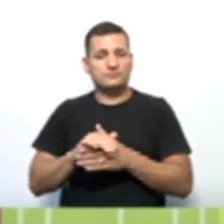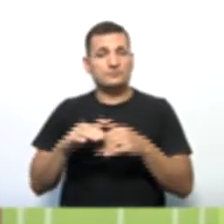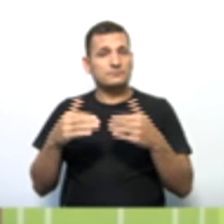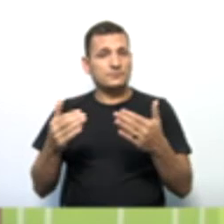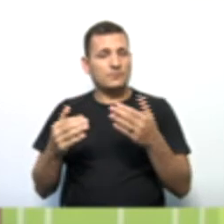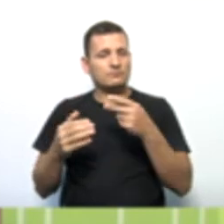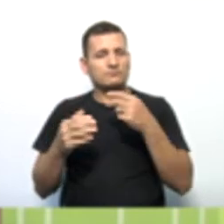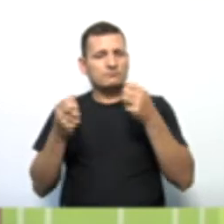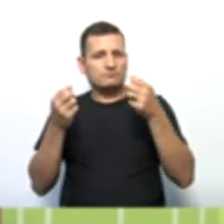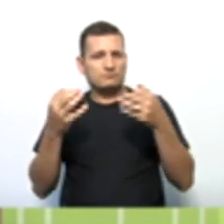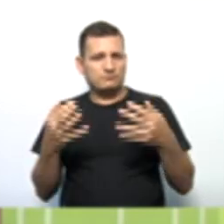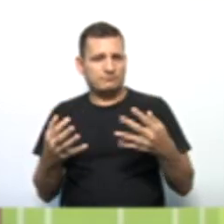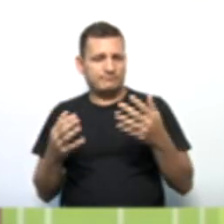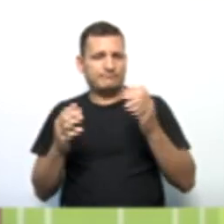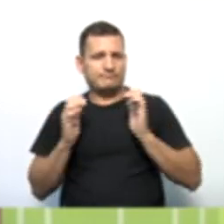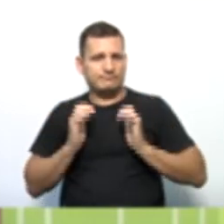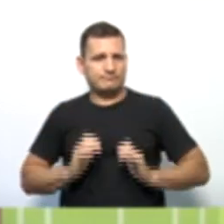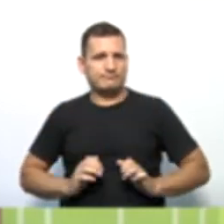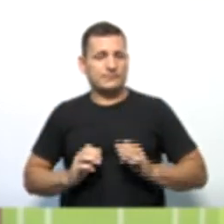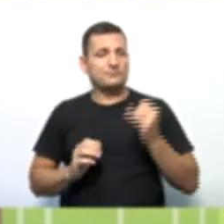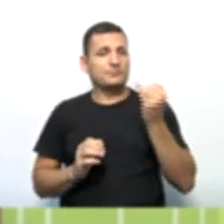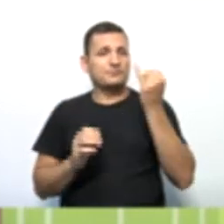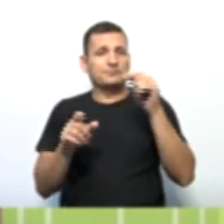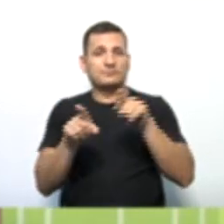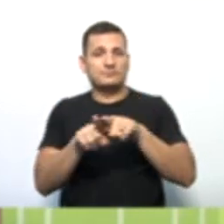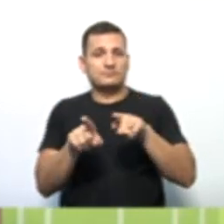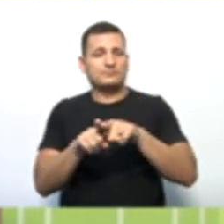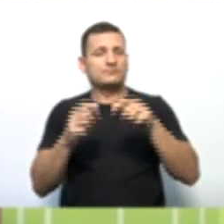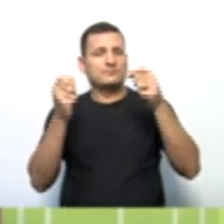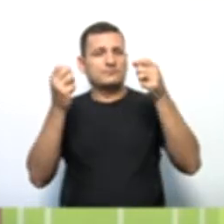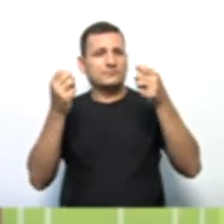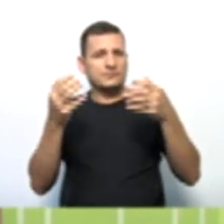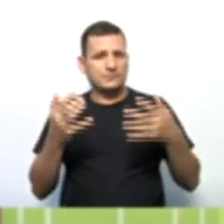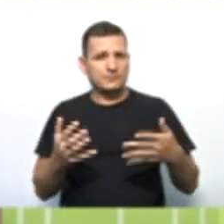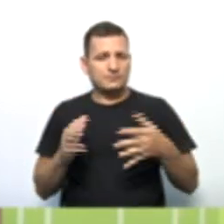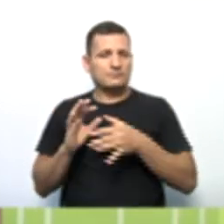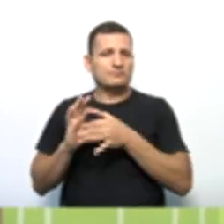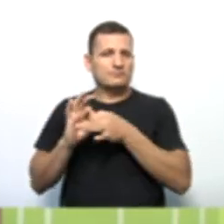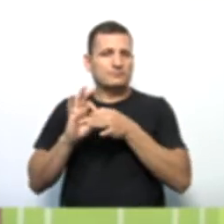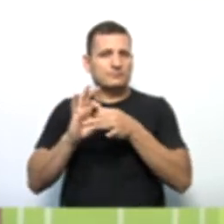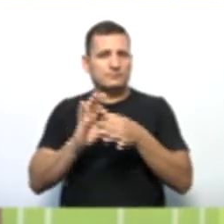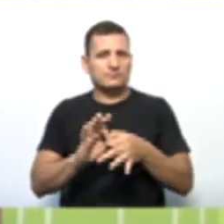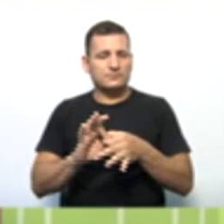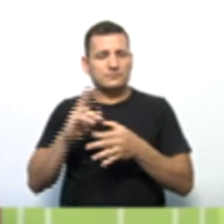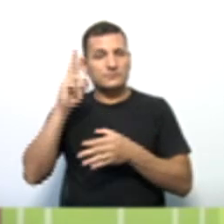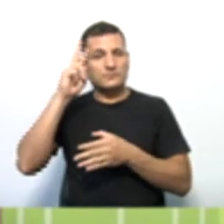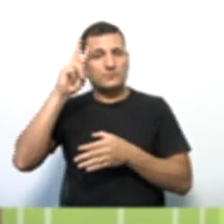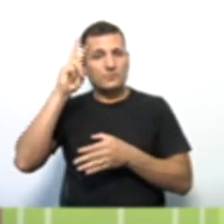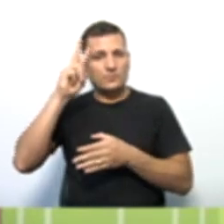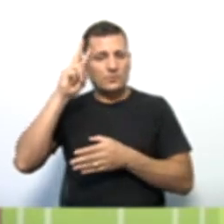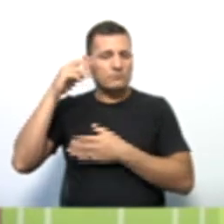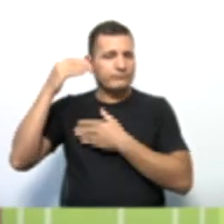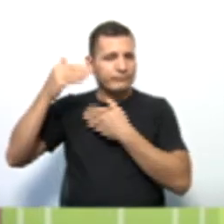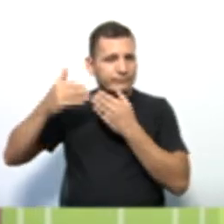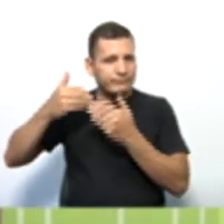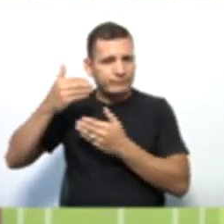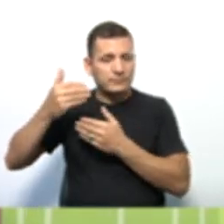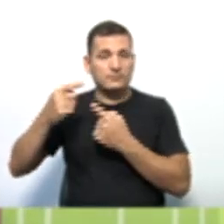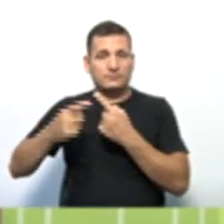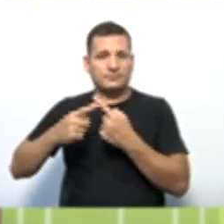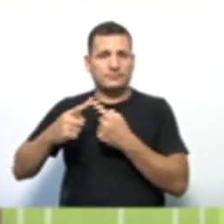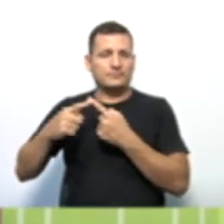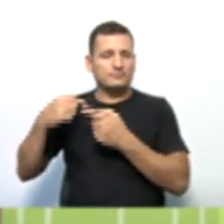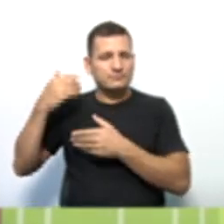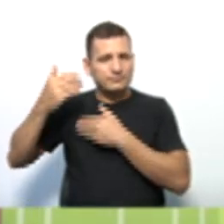falar de ética, é importante que a gente também faça uma contextualização histórica, porque com o passar do